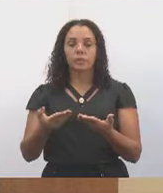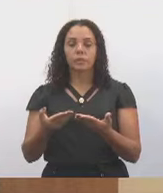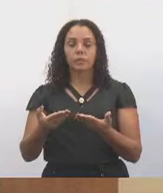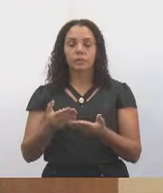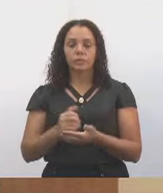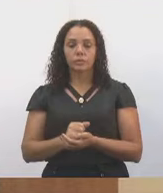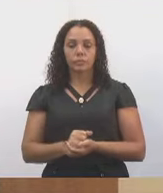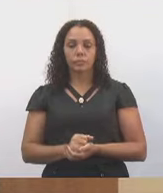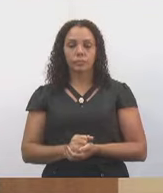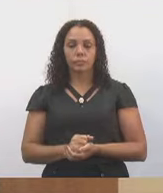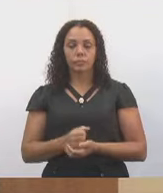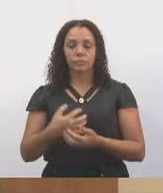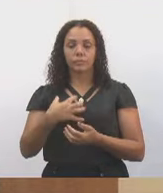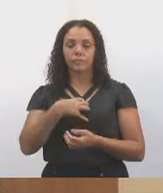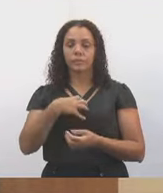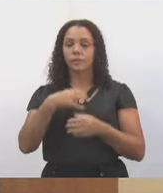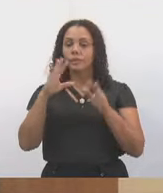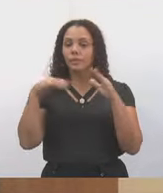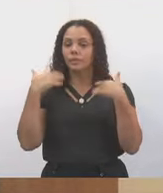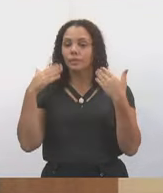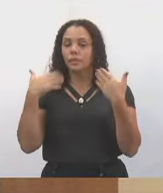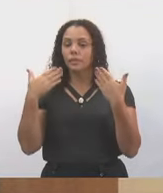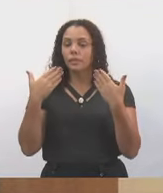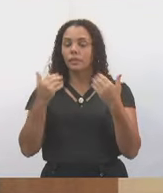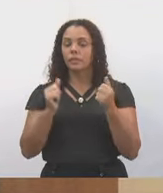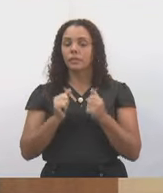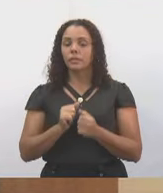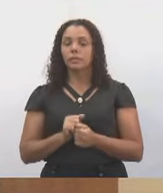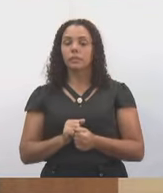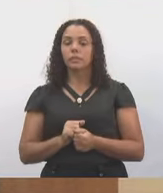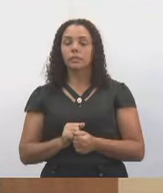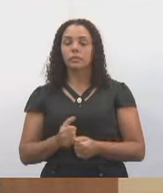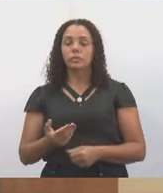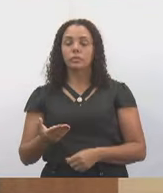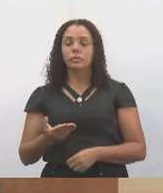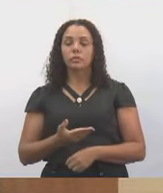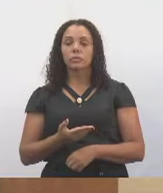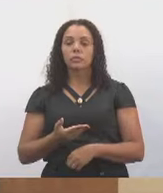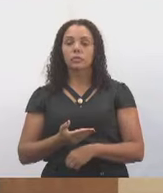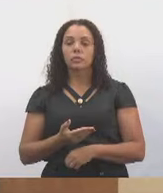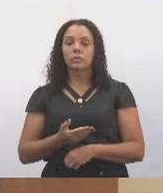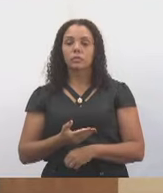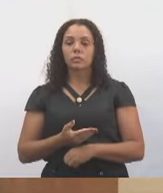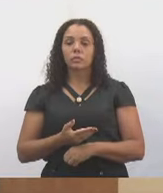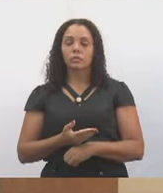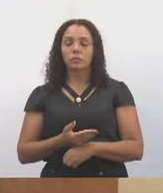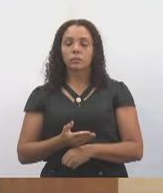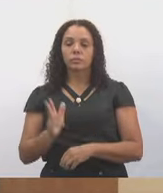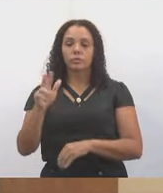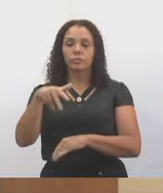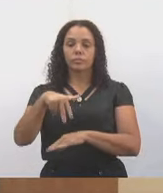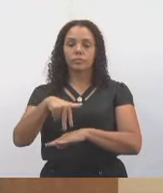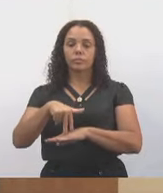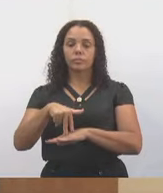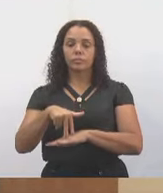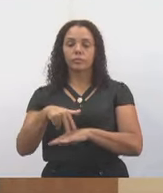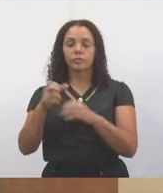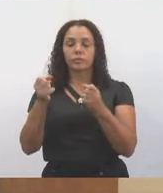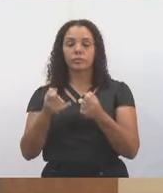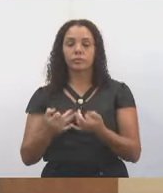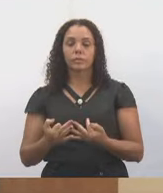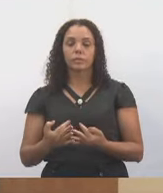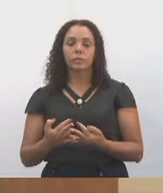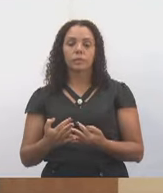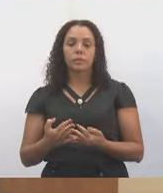momento é com muita alegria que nós ocupamos no dia de hoje essa Tribuna para falar um